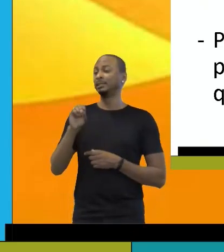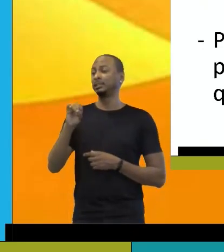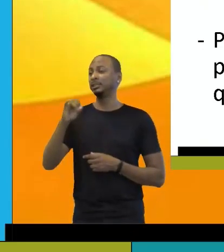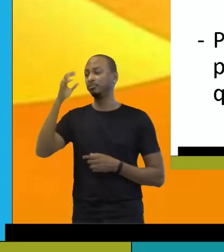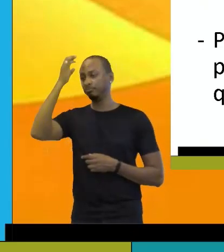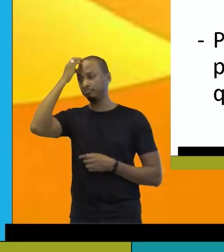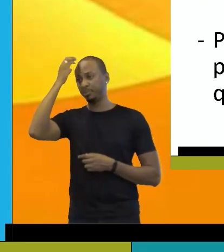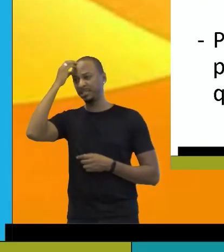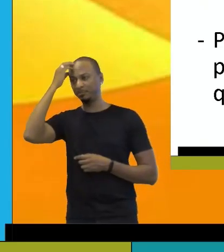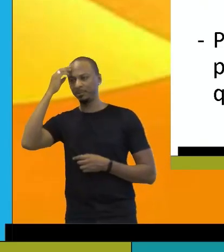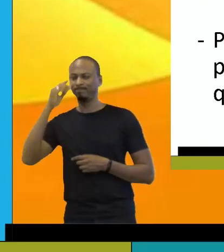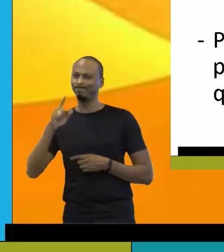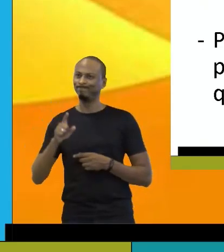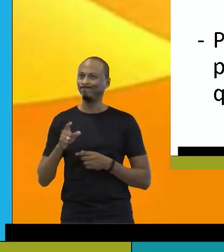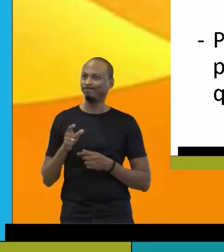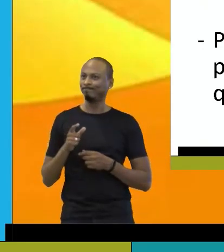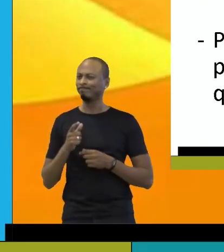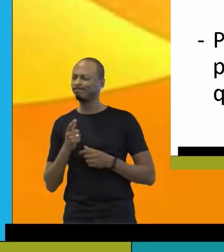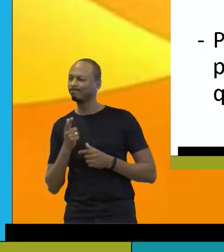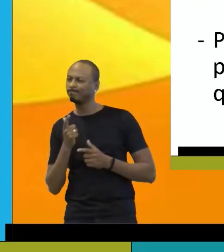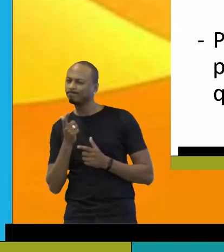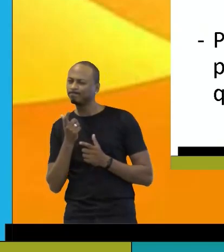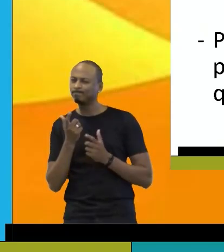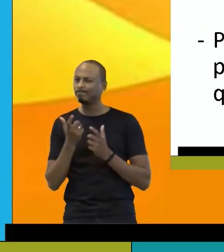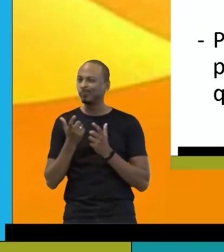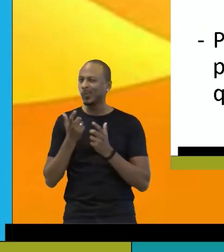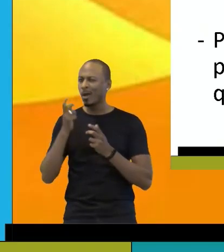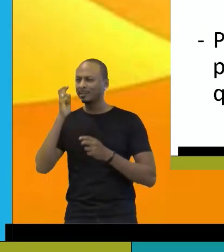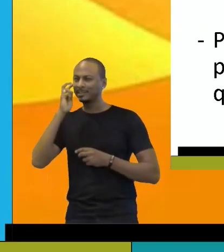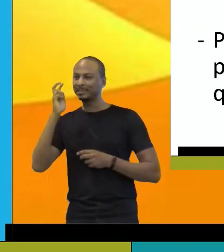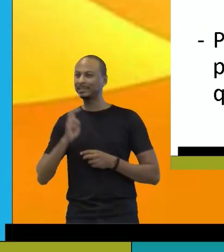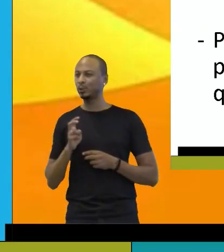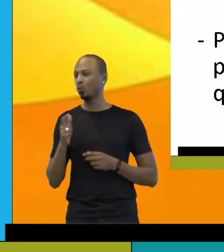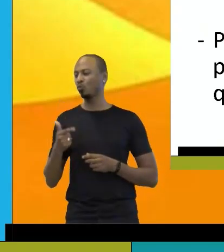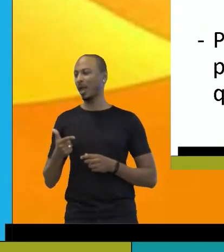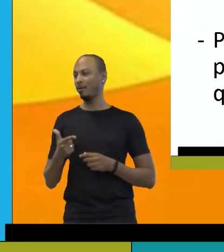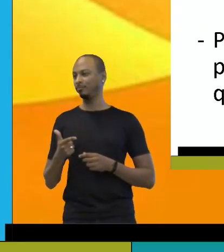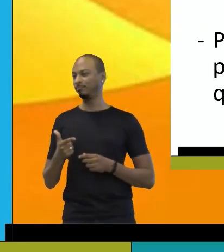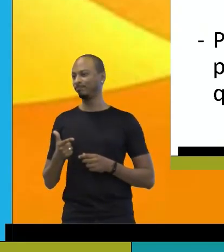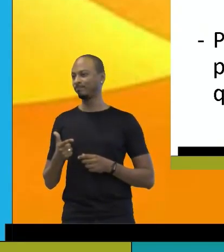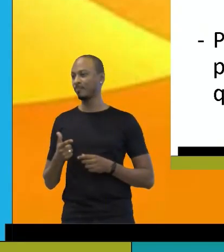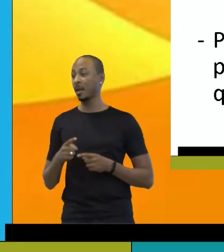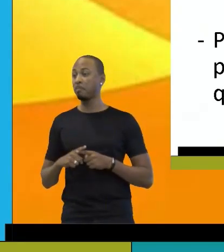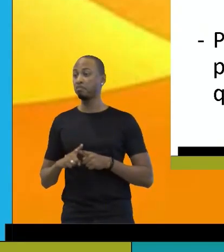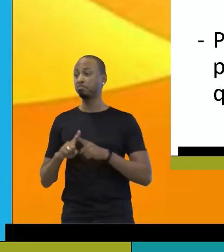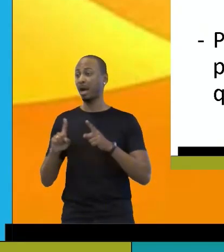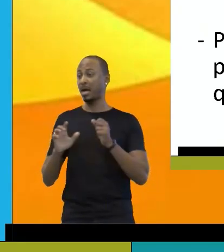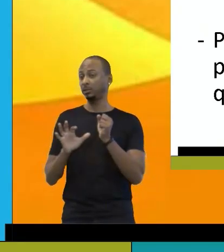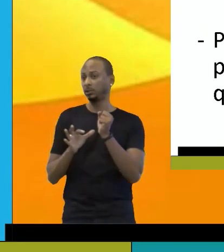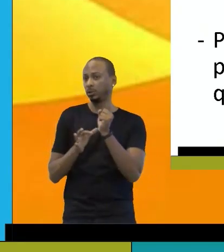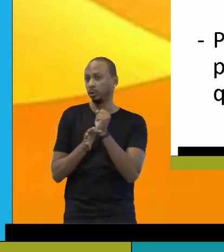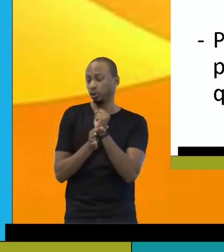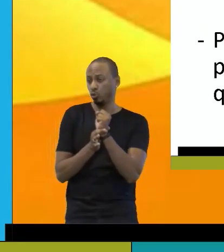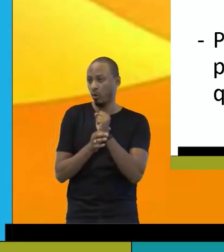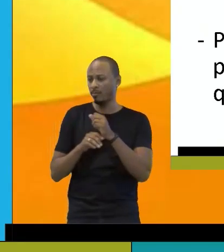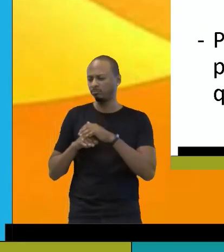ousado, mas precavido para aguardar a ocasião